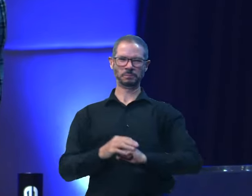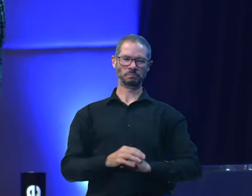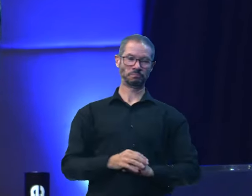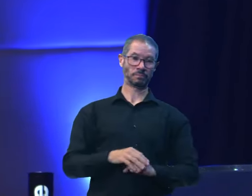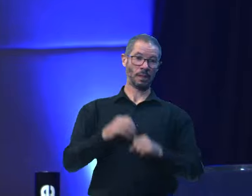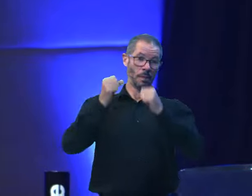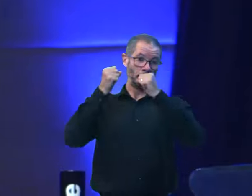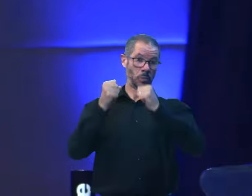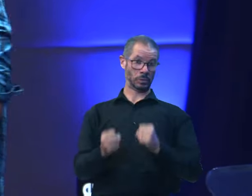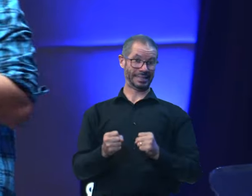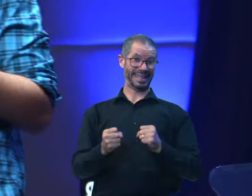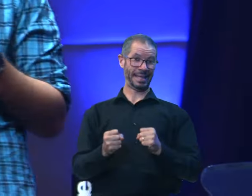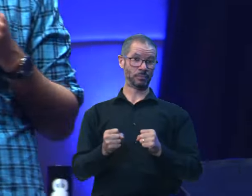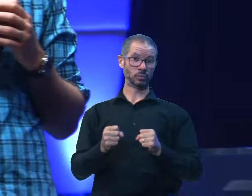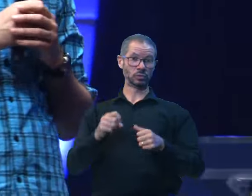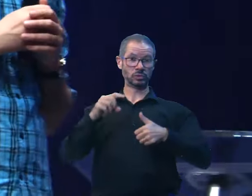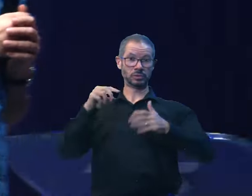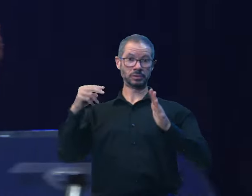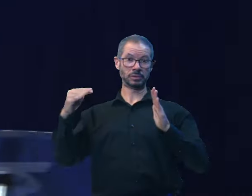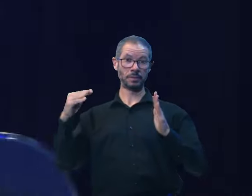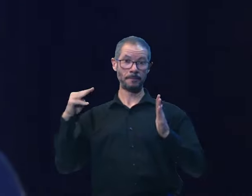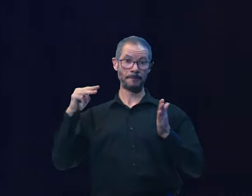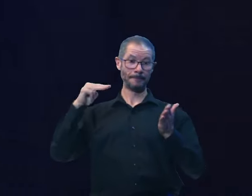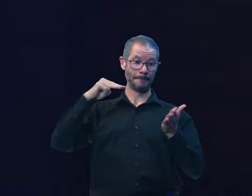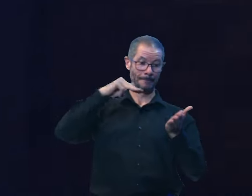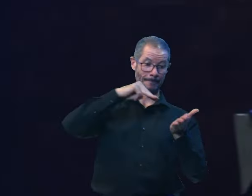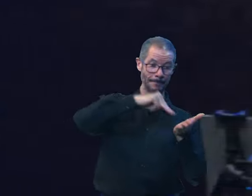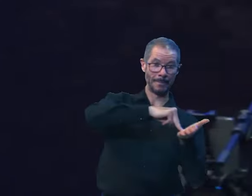Nós podemos machucar por vários motivos.